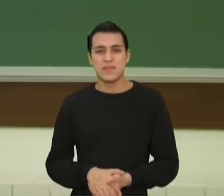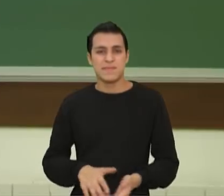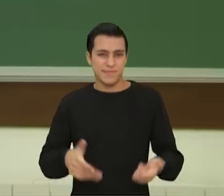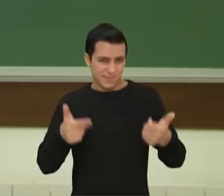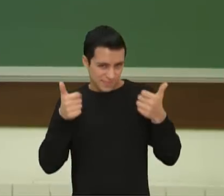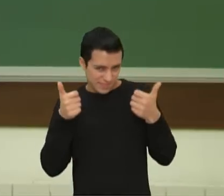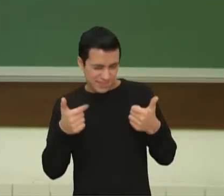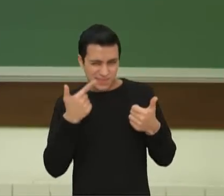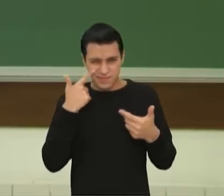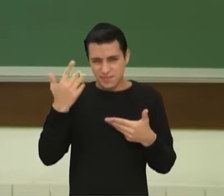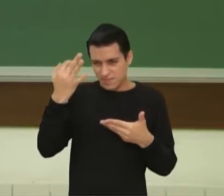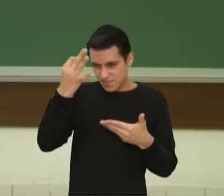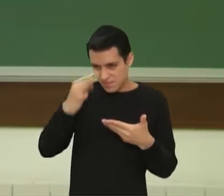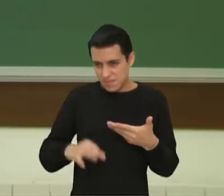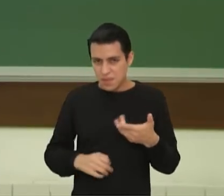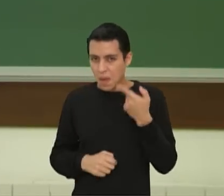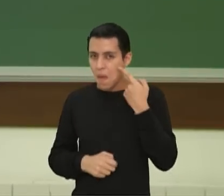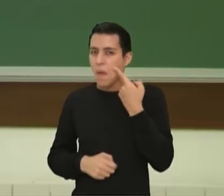Vamos para a correção.